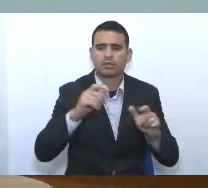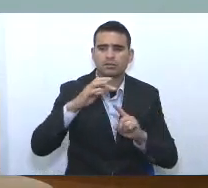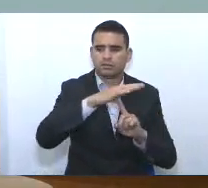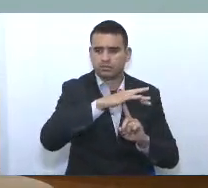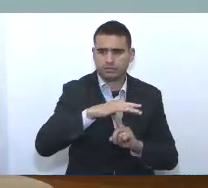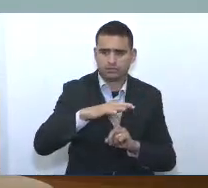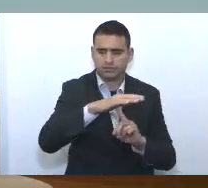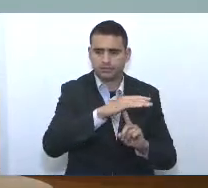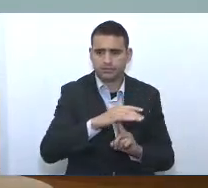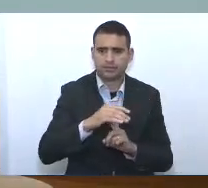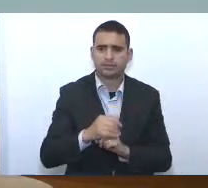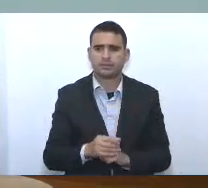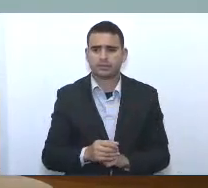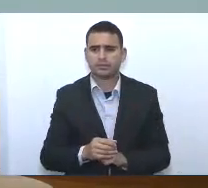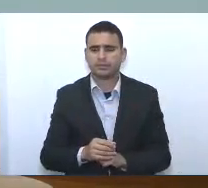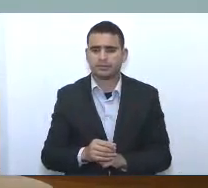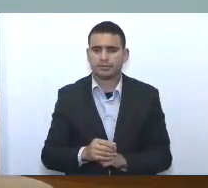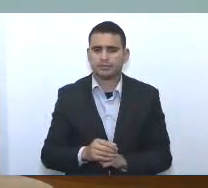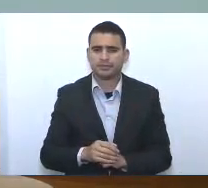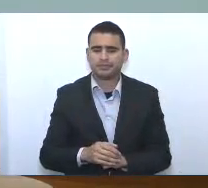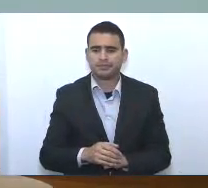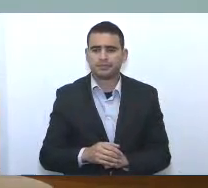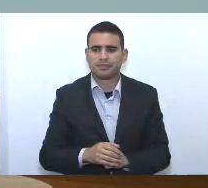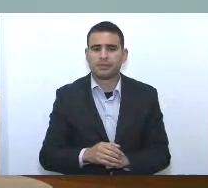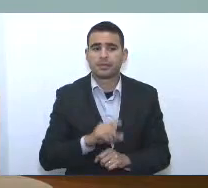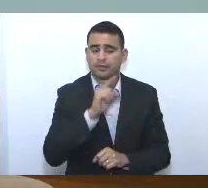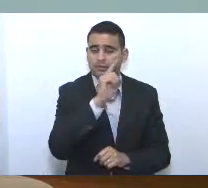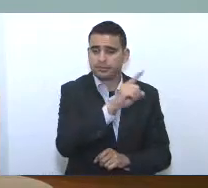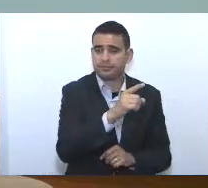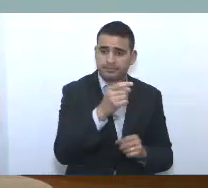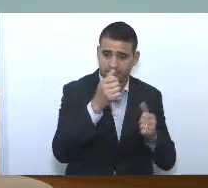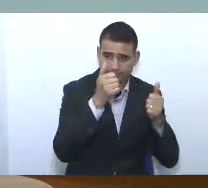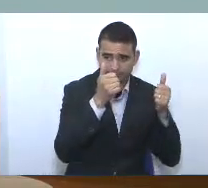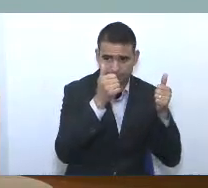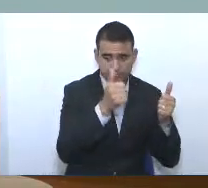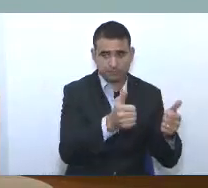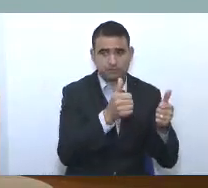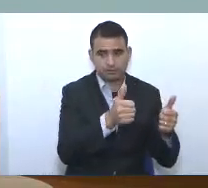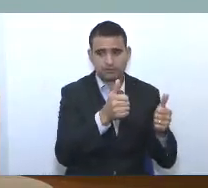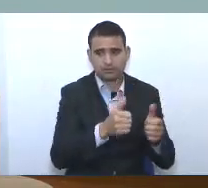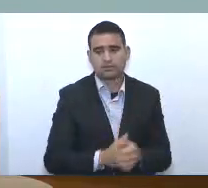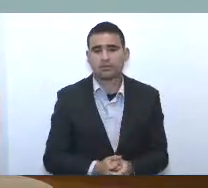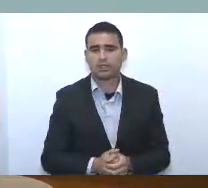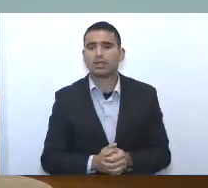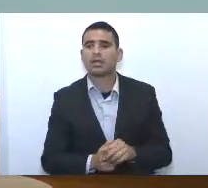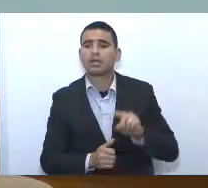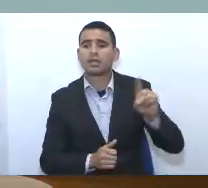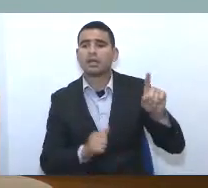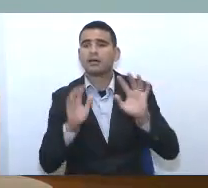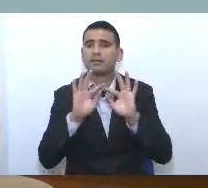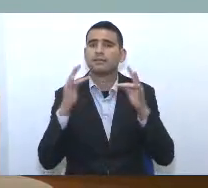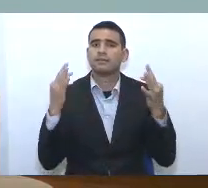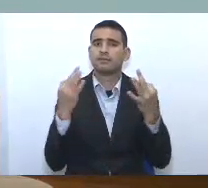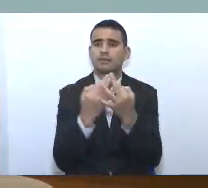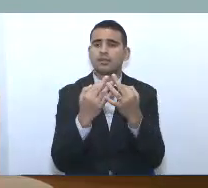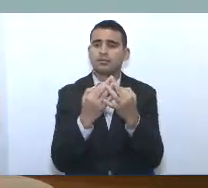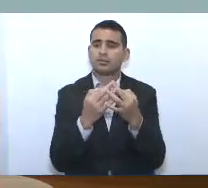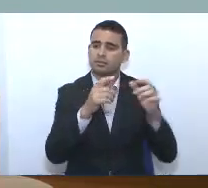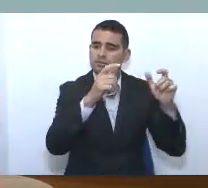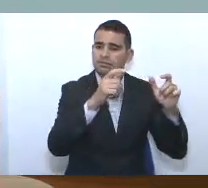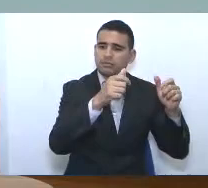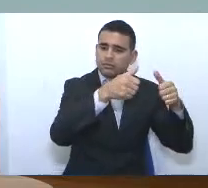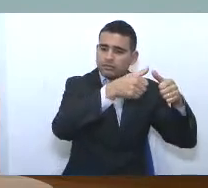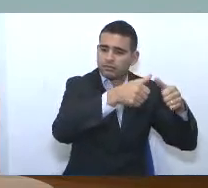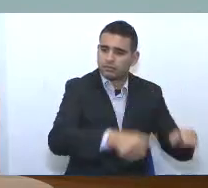conhece, e lá a coisa já caminhou bem, né? Tanto que as famílias continuam lá no local.